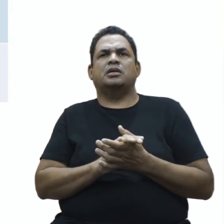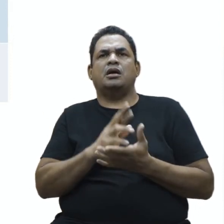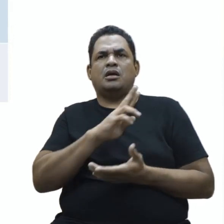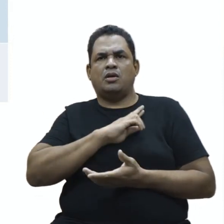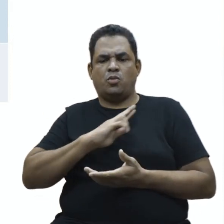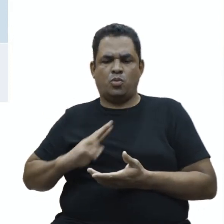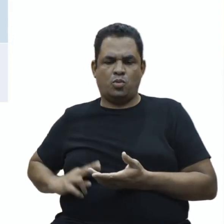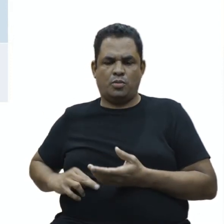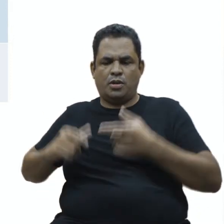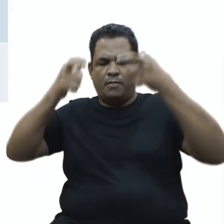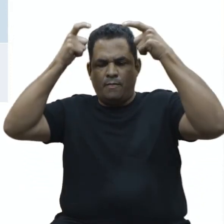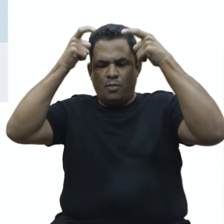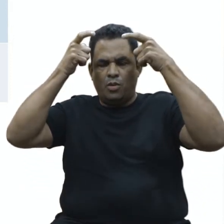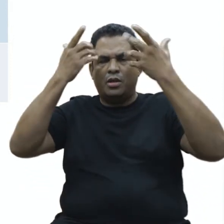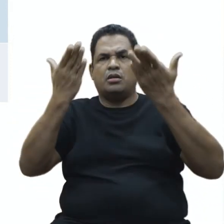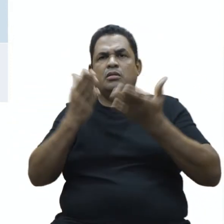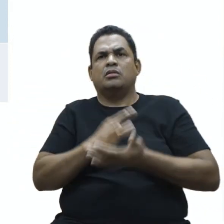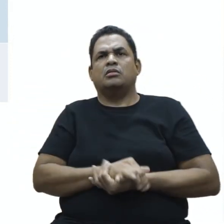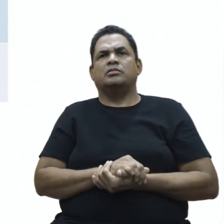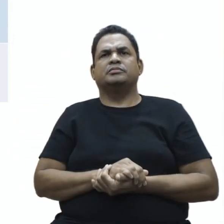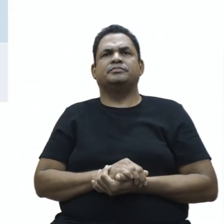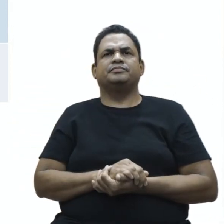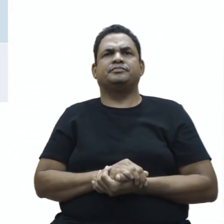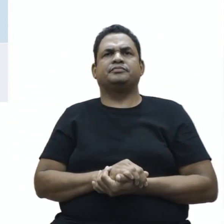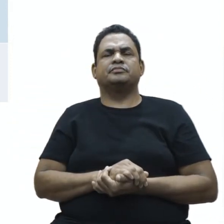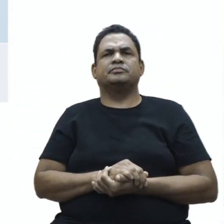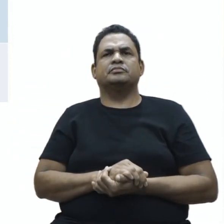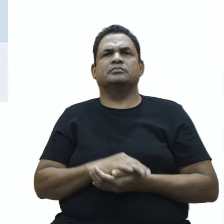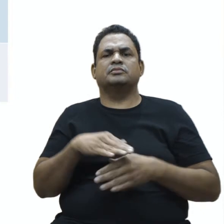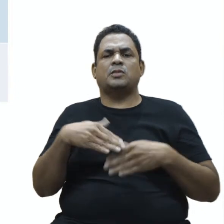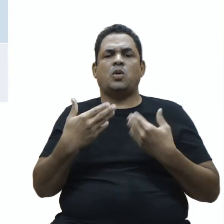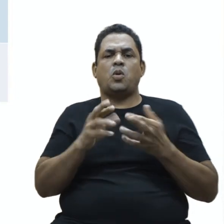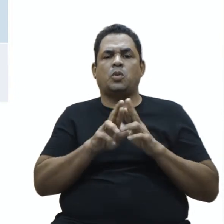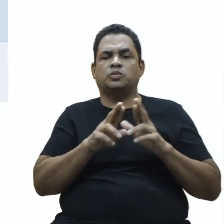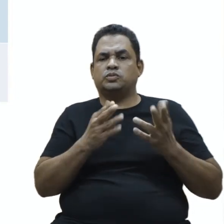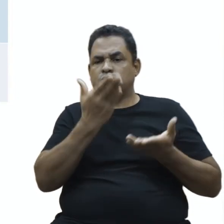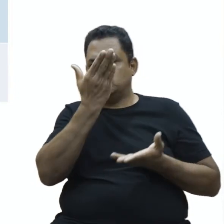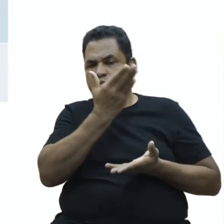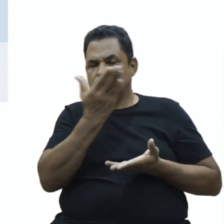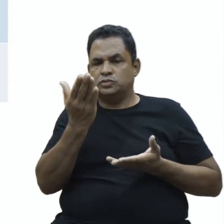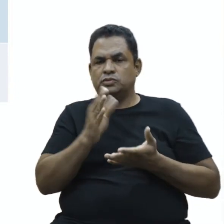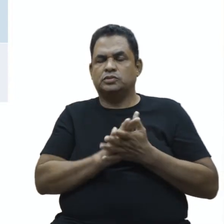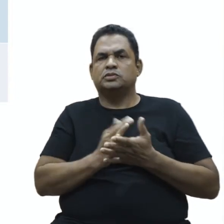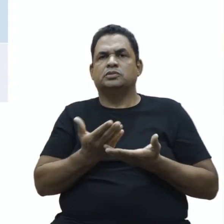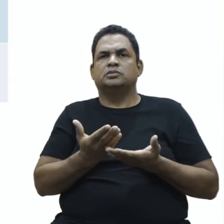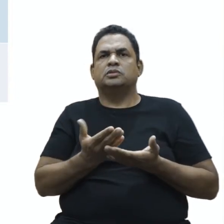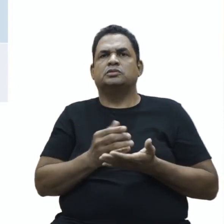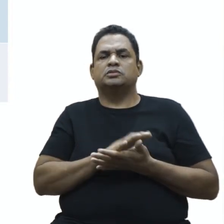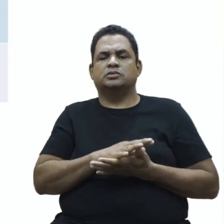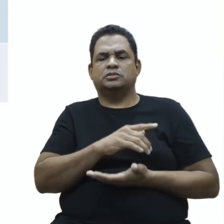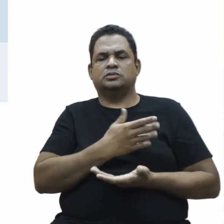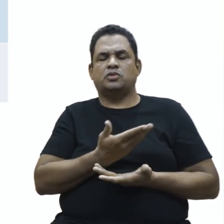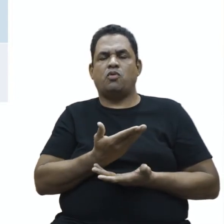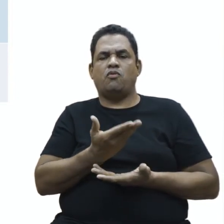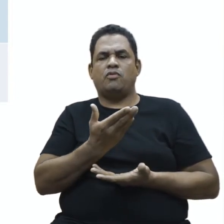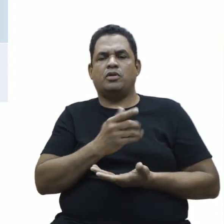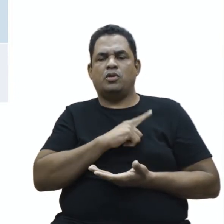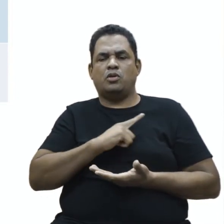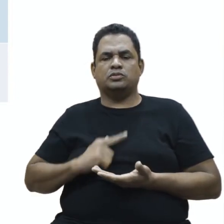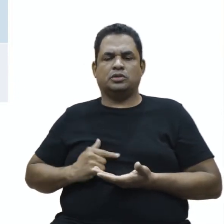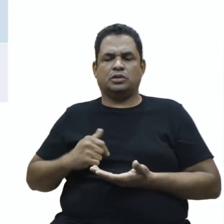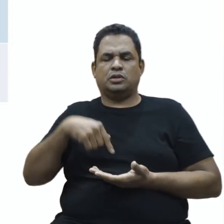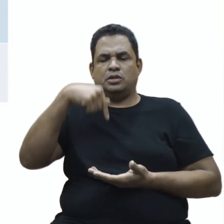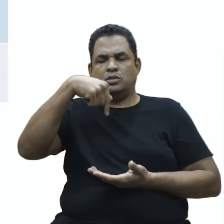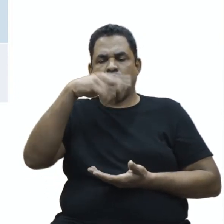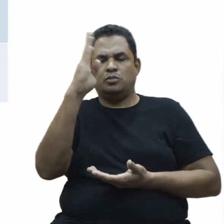e a monarquia. Vocês sabem identificar qual é a forma de governo nossa, pessoal, do Brasil? Qual é? É